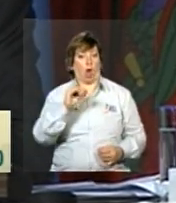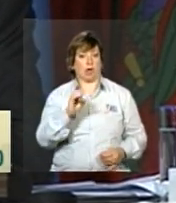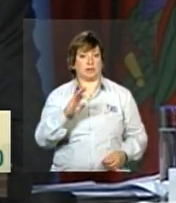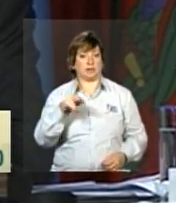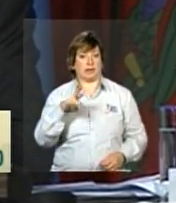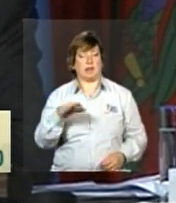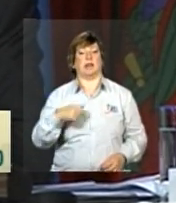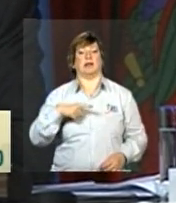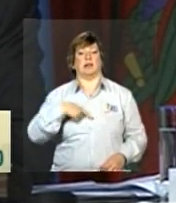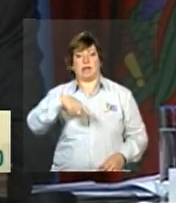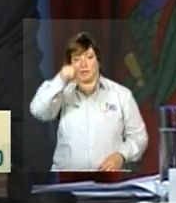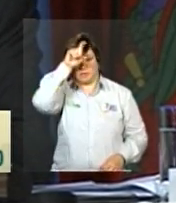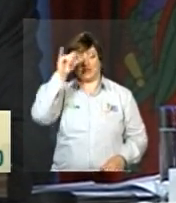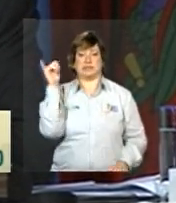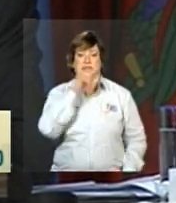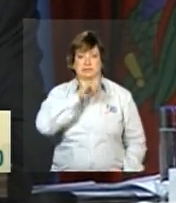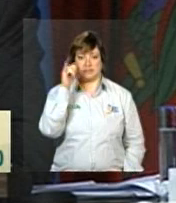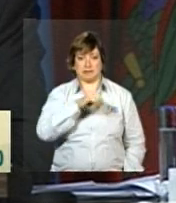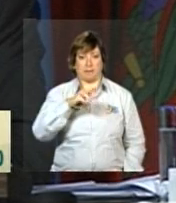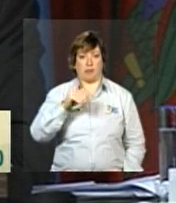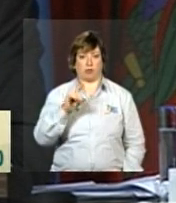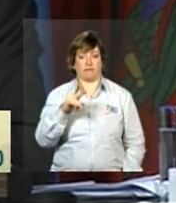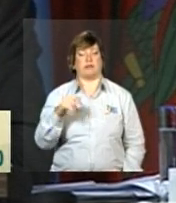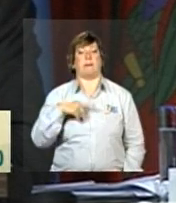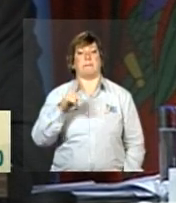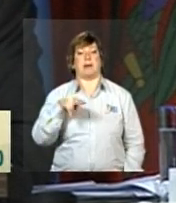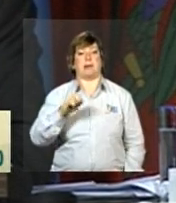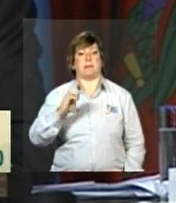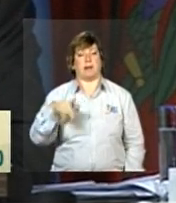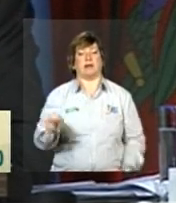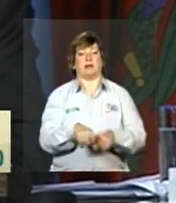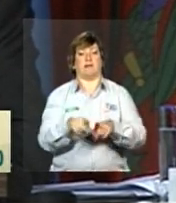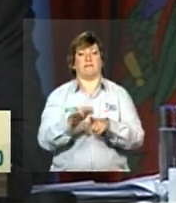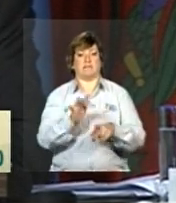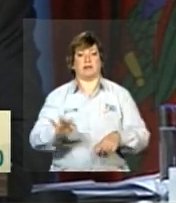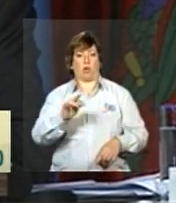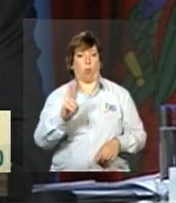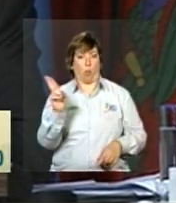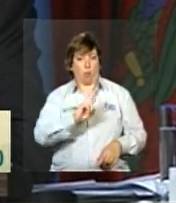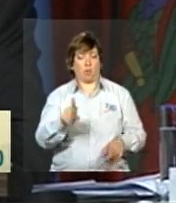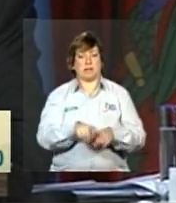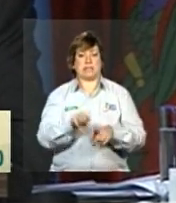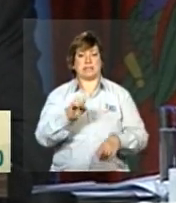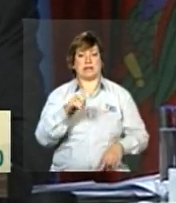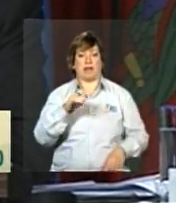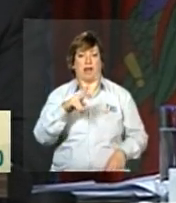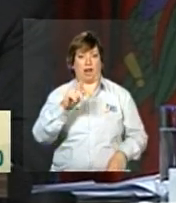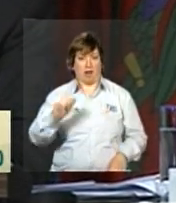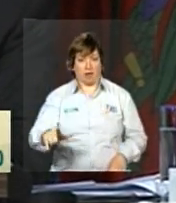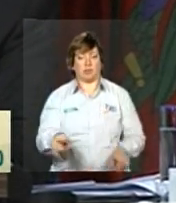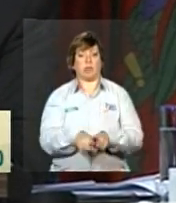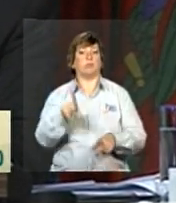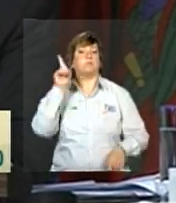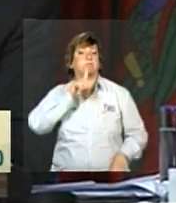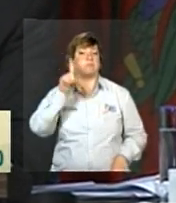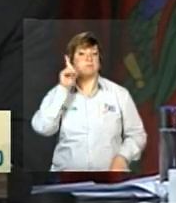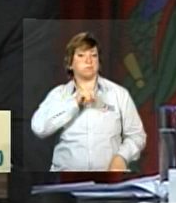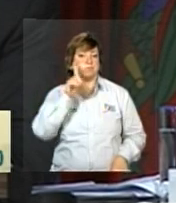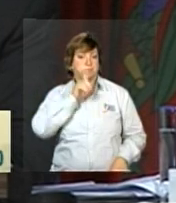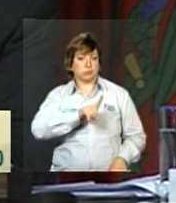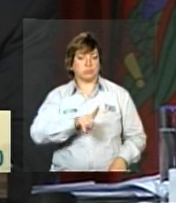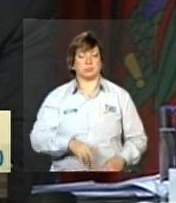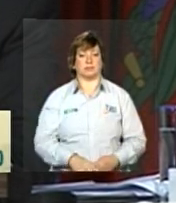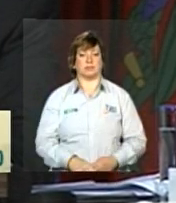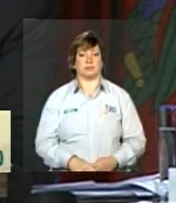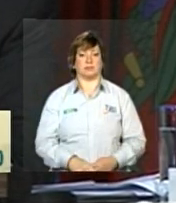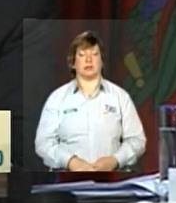Rica, Egito, Itália, as Maldivas, Panamá, Federação Russa, Senegal e os Estados Unidos da